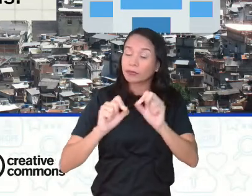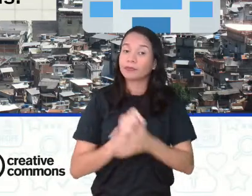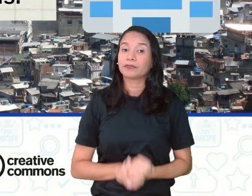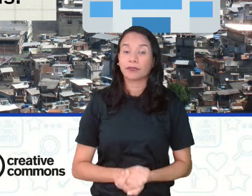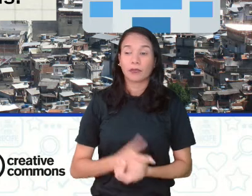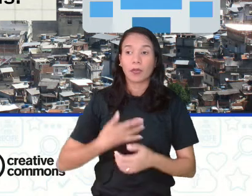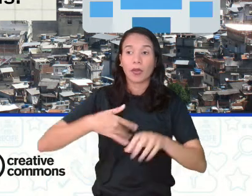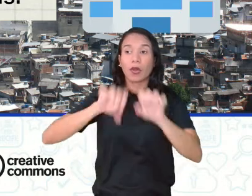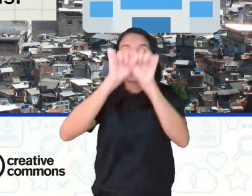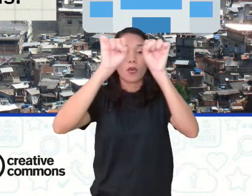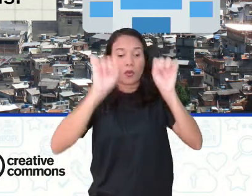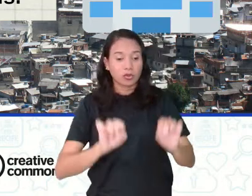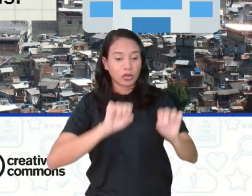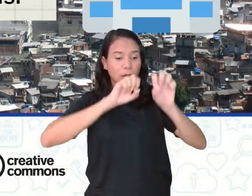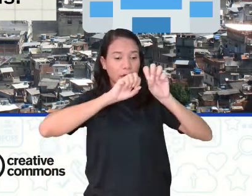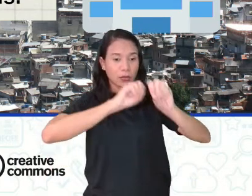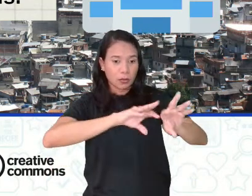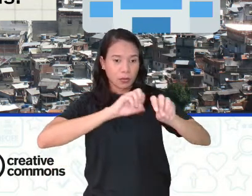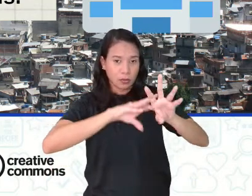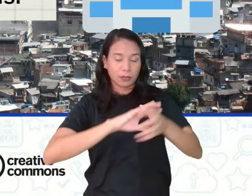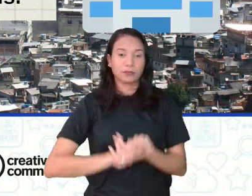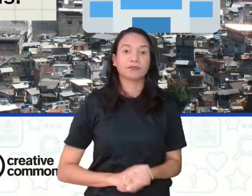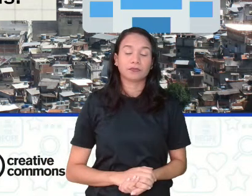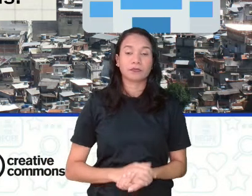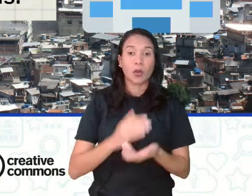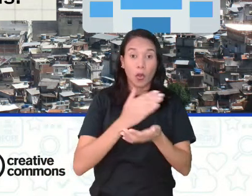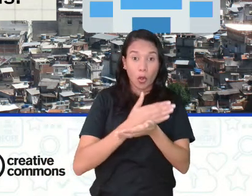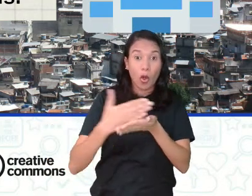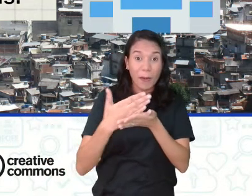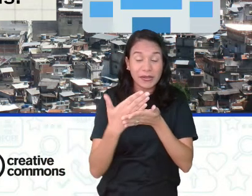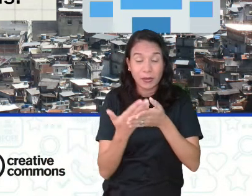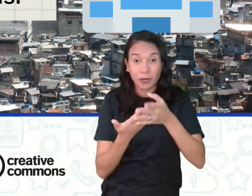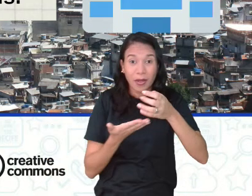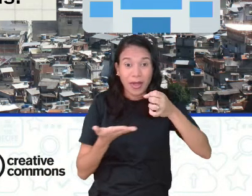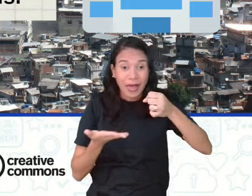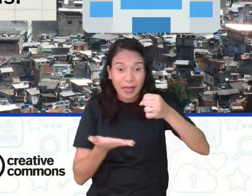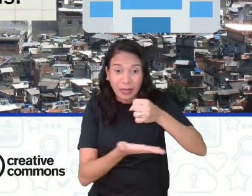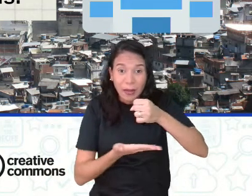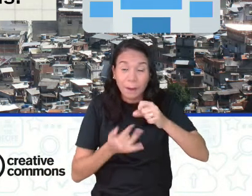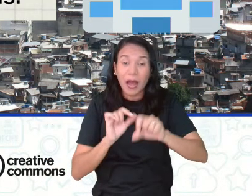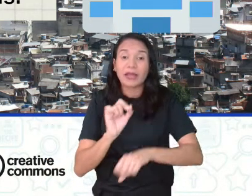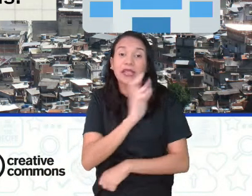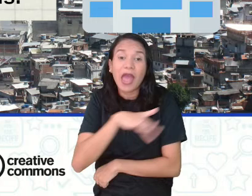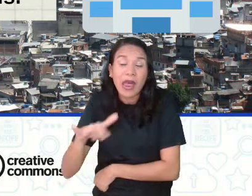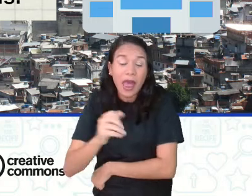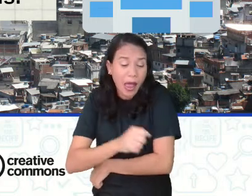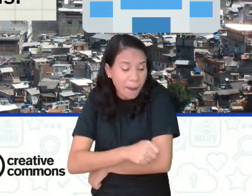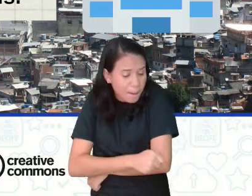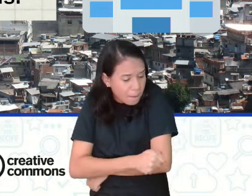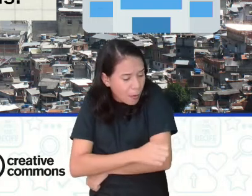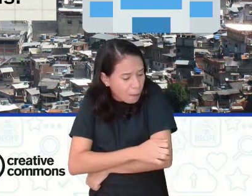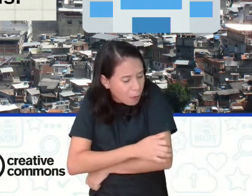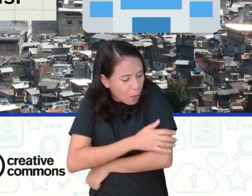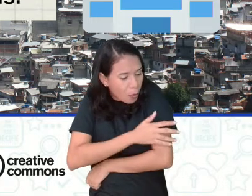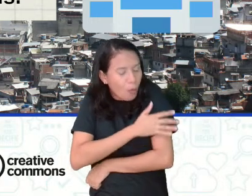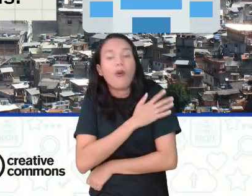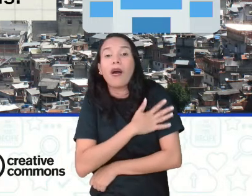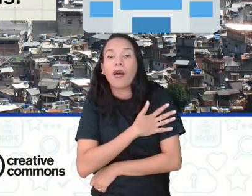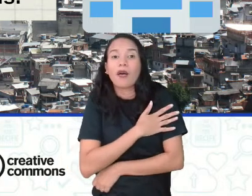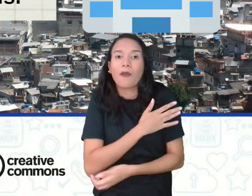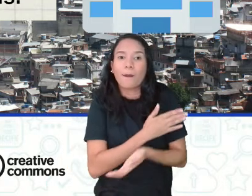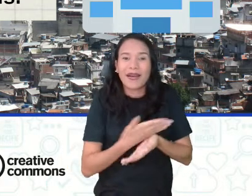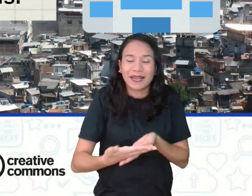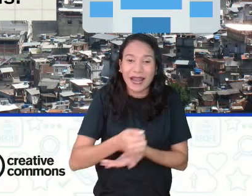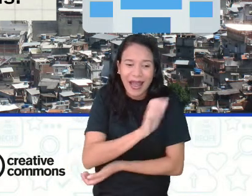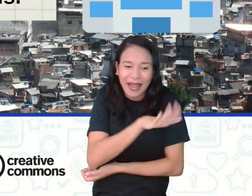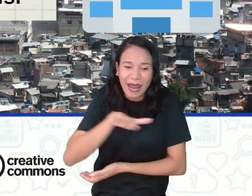de ensino. Desde lá de baixo, né, quando começa com as criancinhas, os nossos pequenininhos, desde a